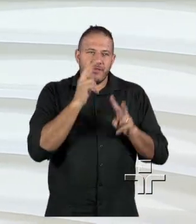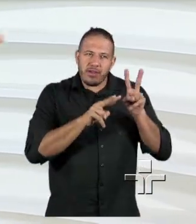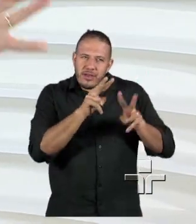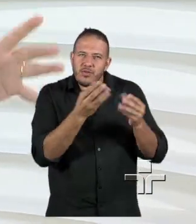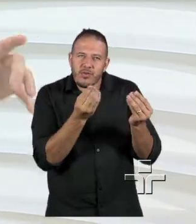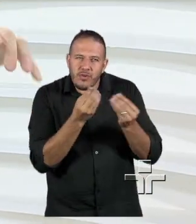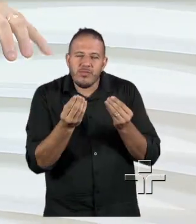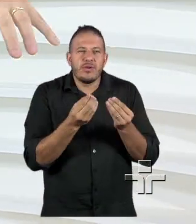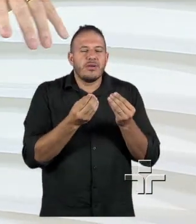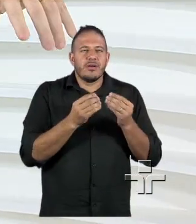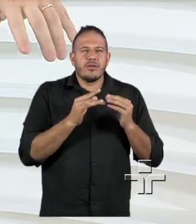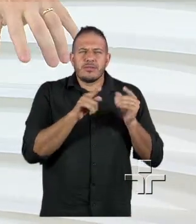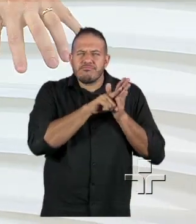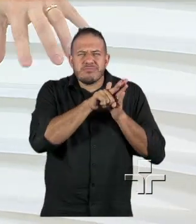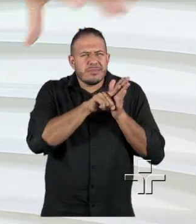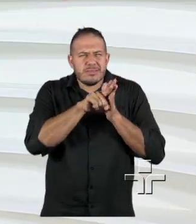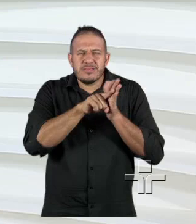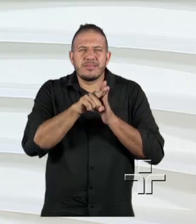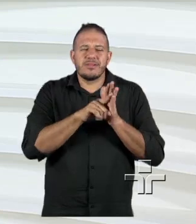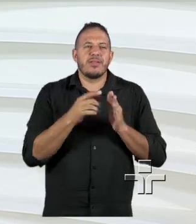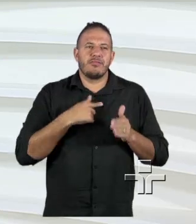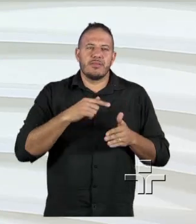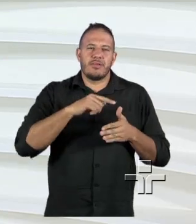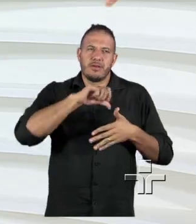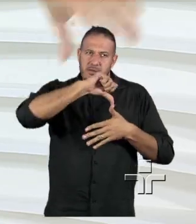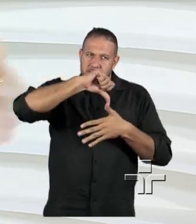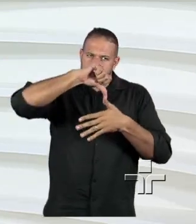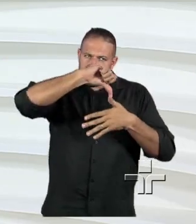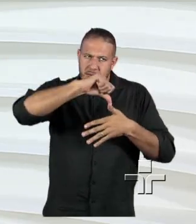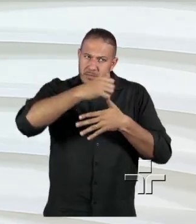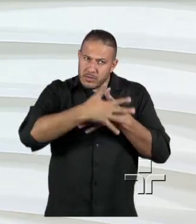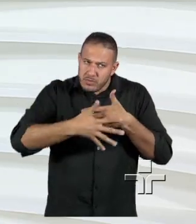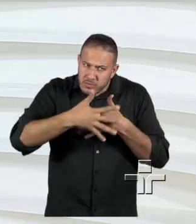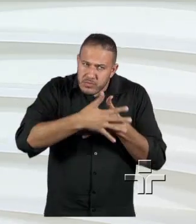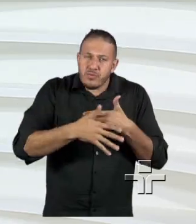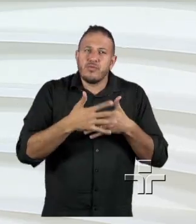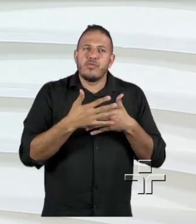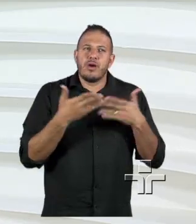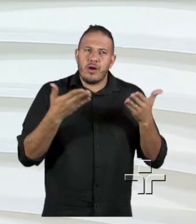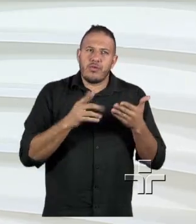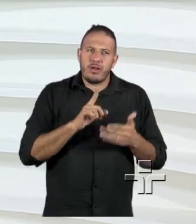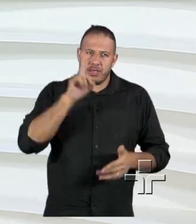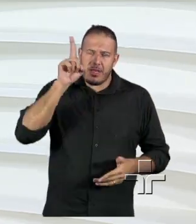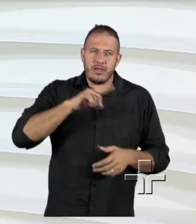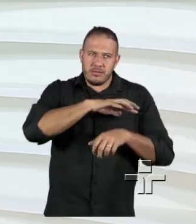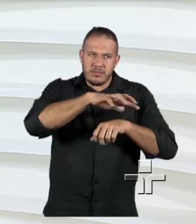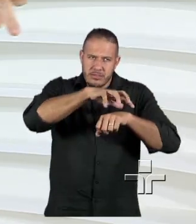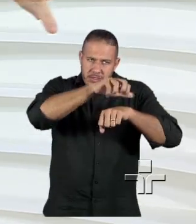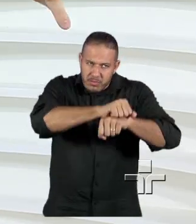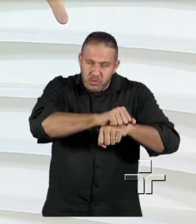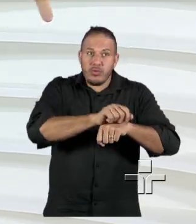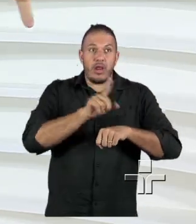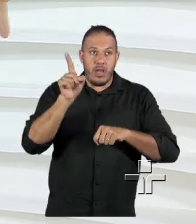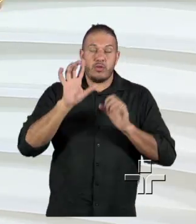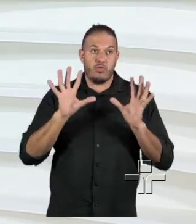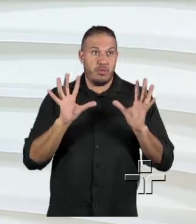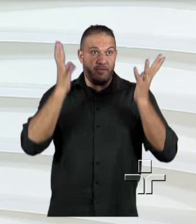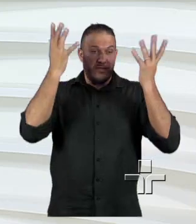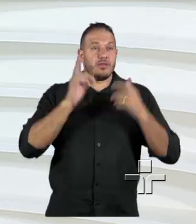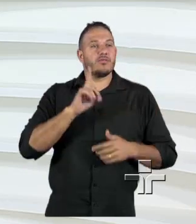gente tem estudado a América do Sul, né? Agora a gente está lá, né, em Singapura, num evento